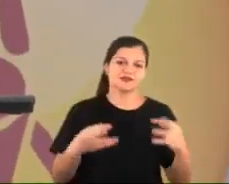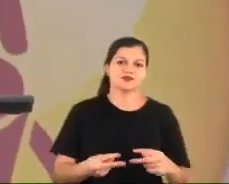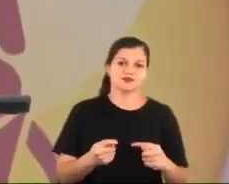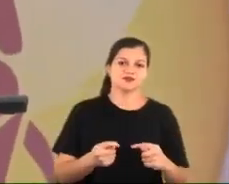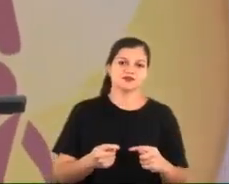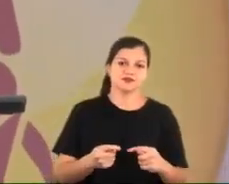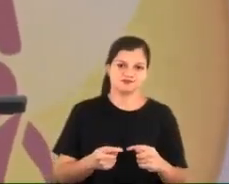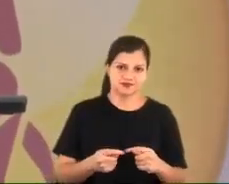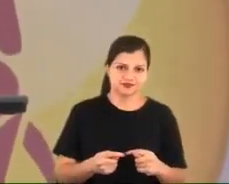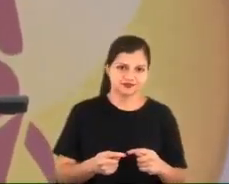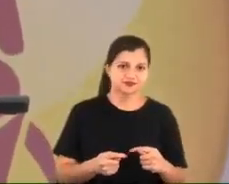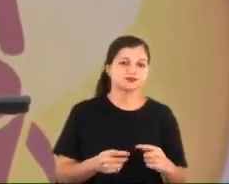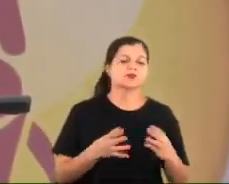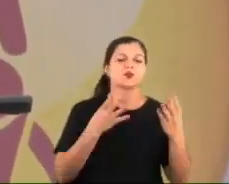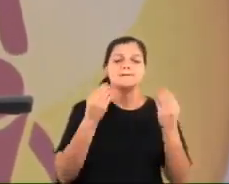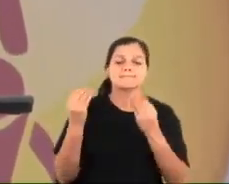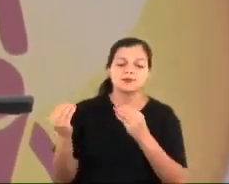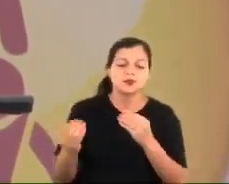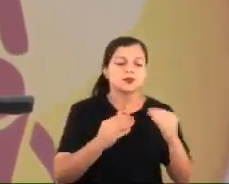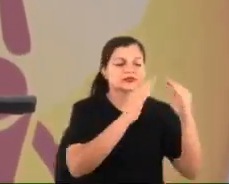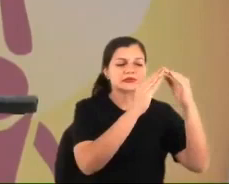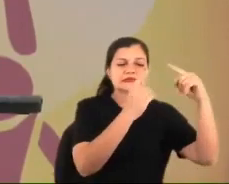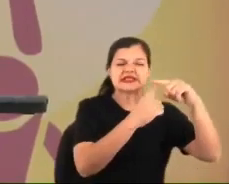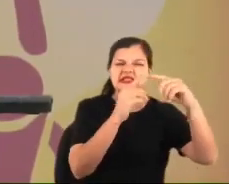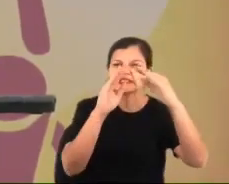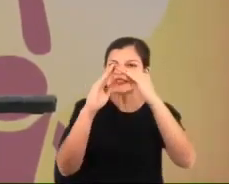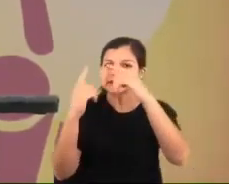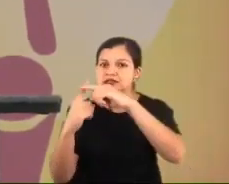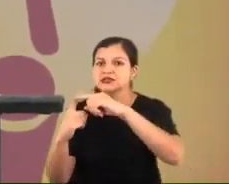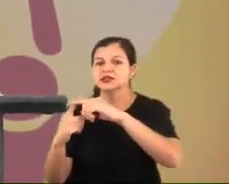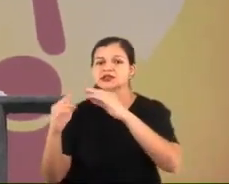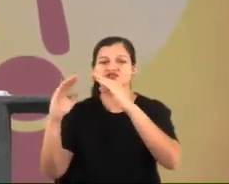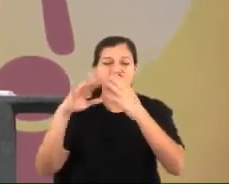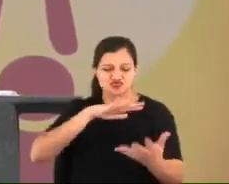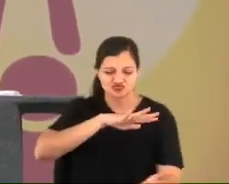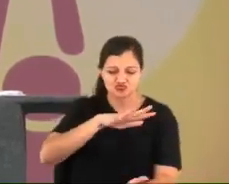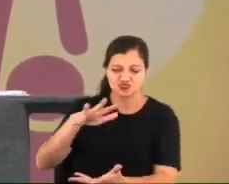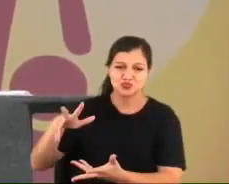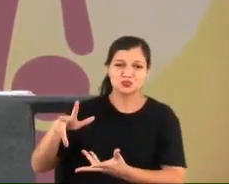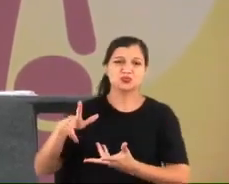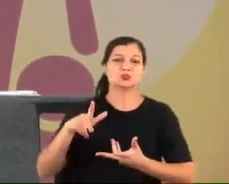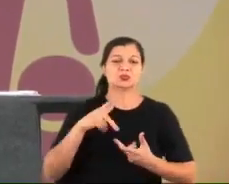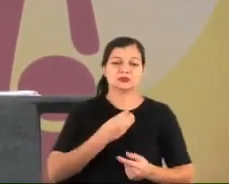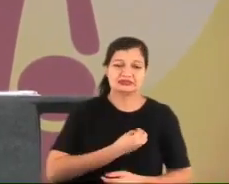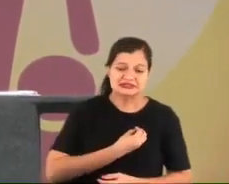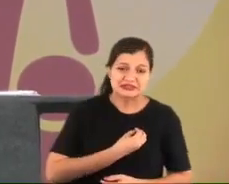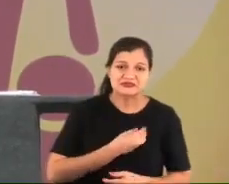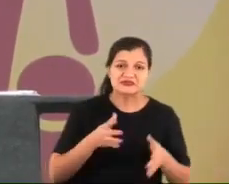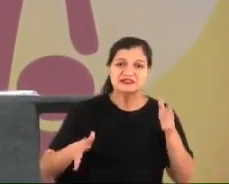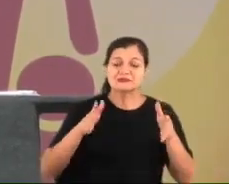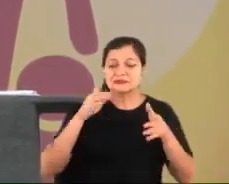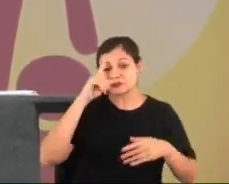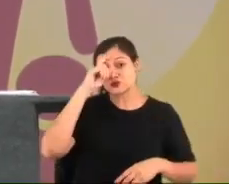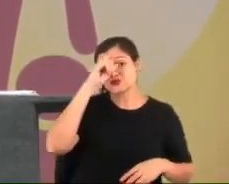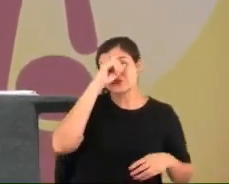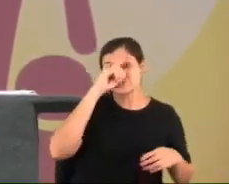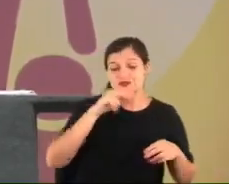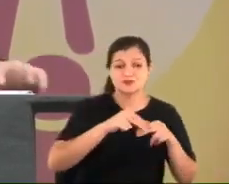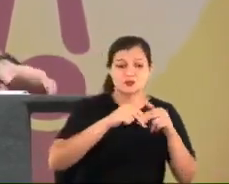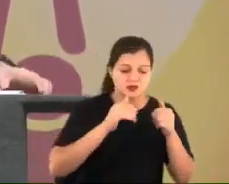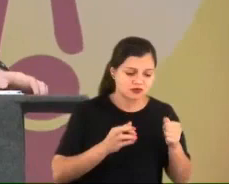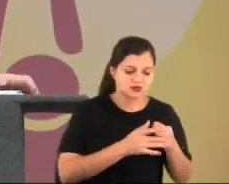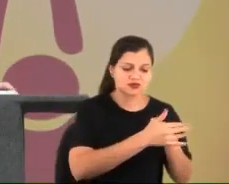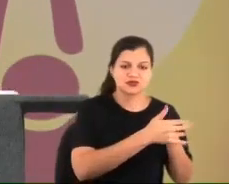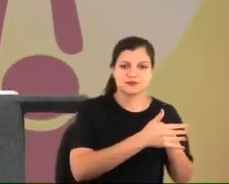mundo estão nessa batalha contra esse vírus, esse momento atual. Então, nós, como igreja do Senhor, precisamos